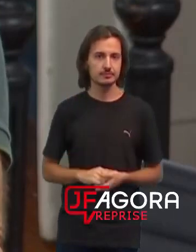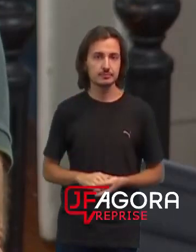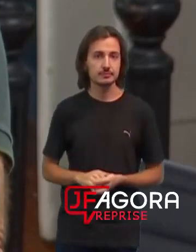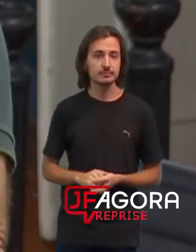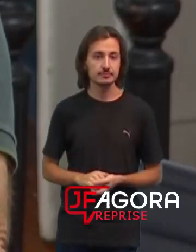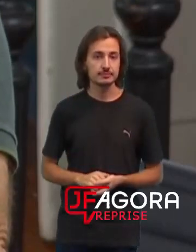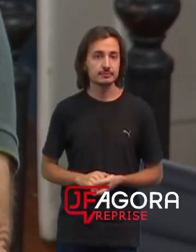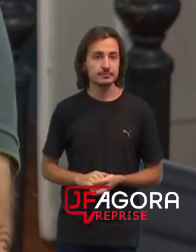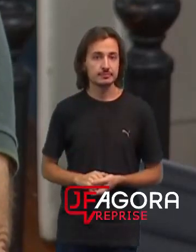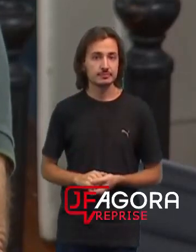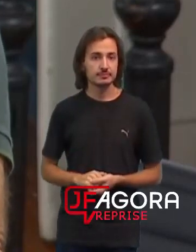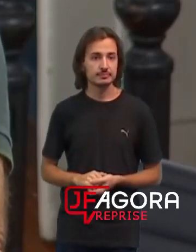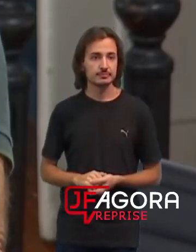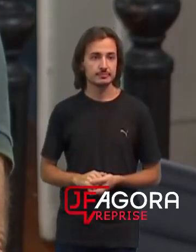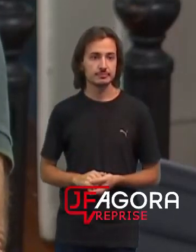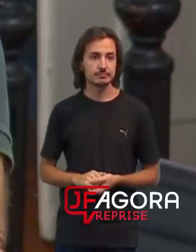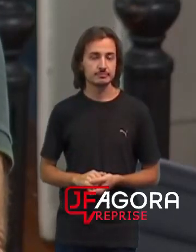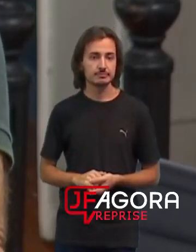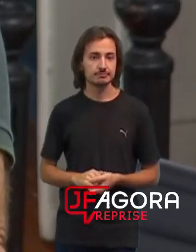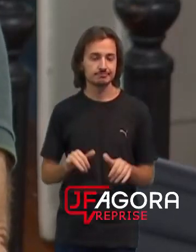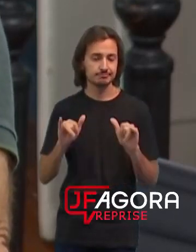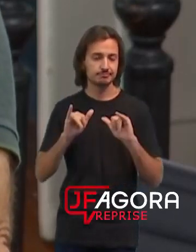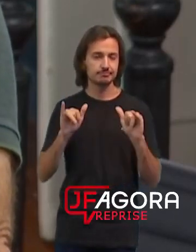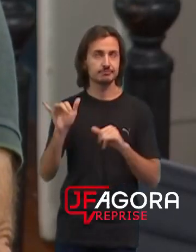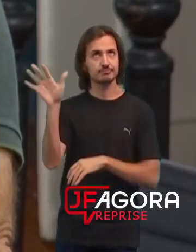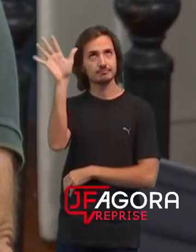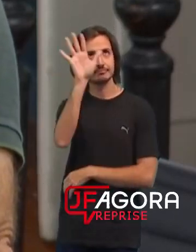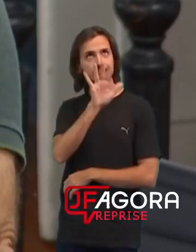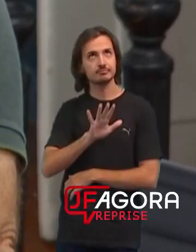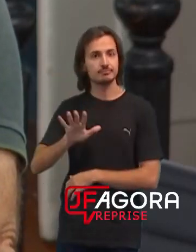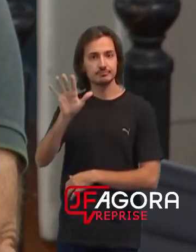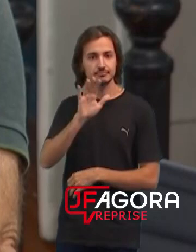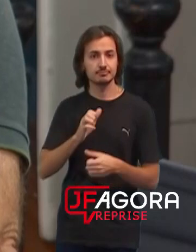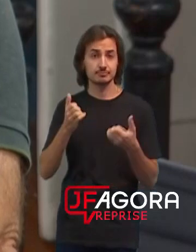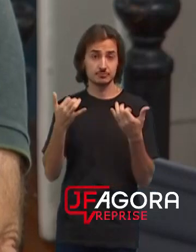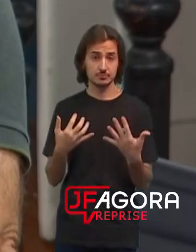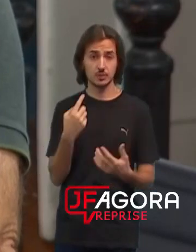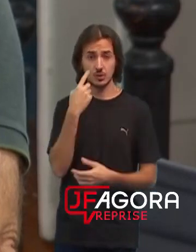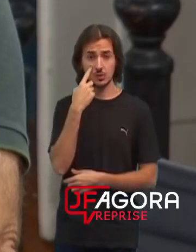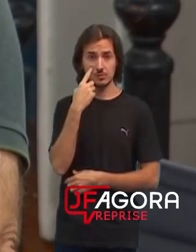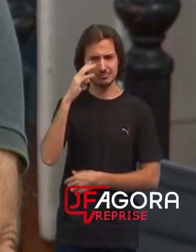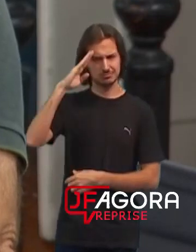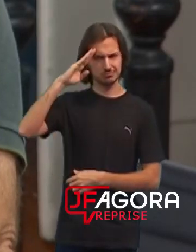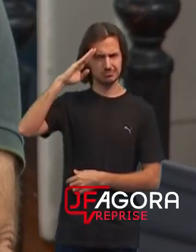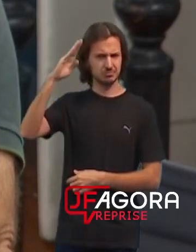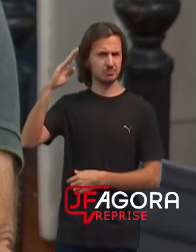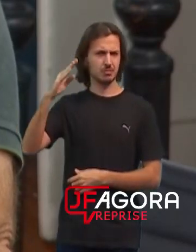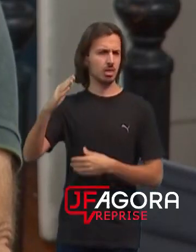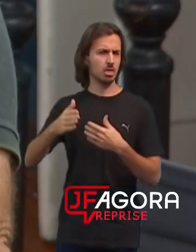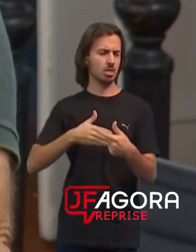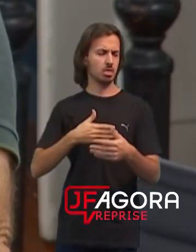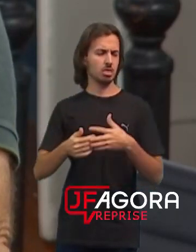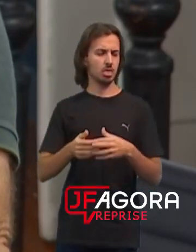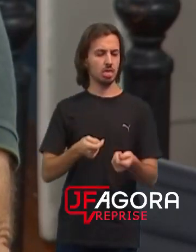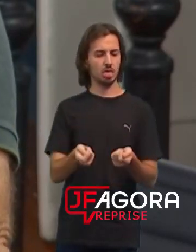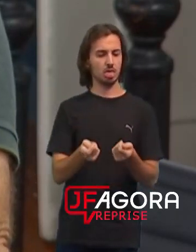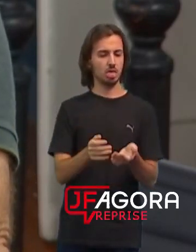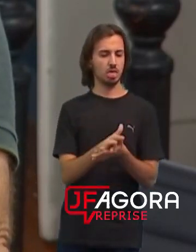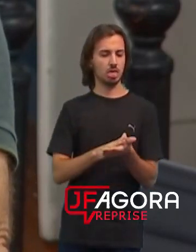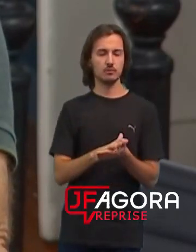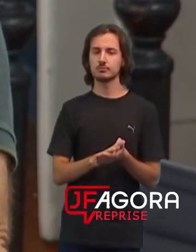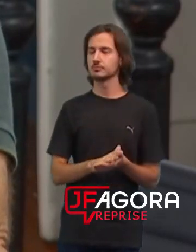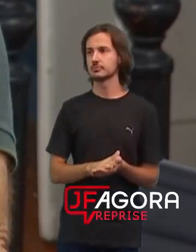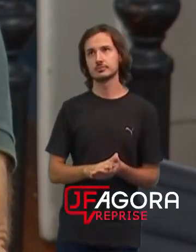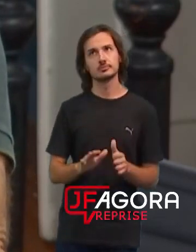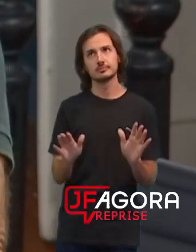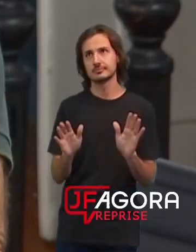Falar, assim, de modo geral, de que há um descontrole do Exército é muito leviano, porque... O